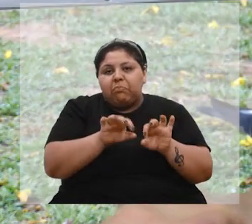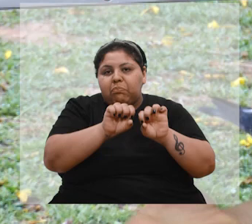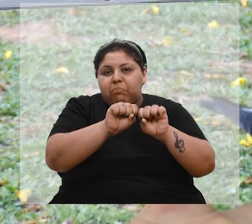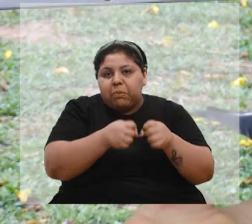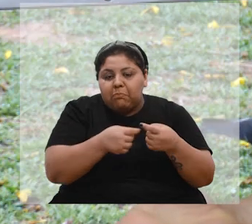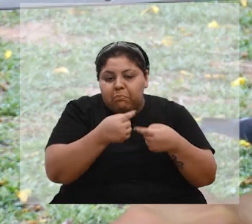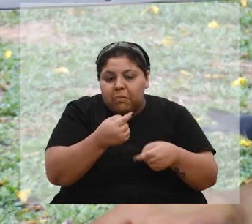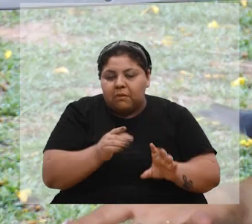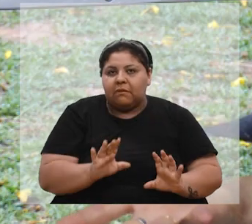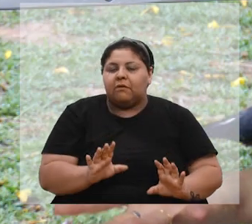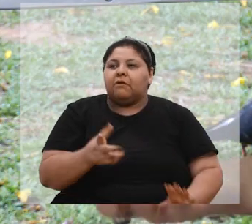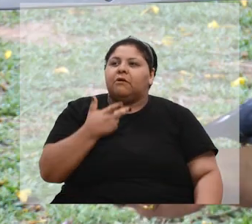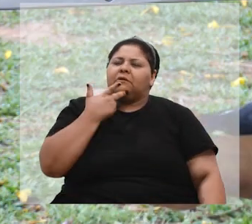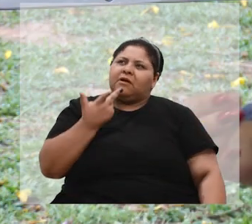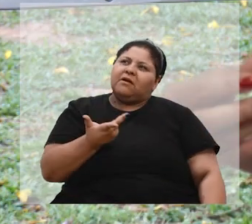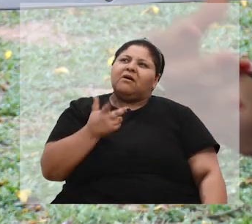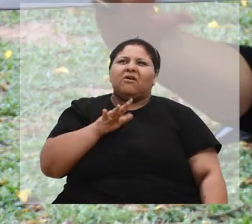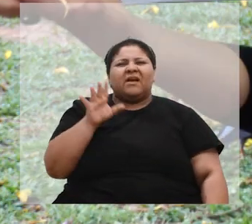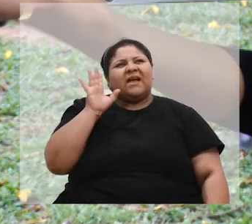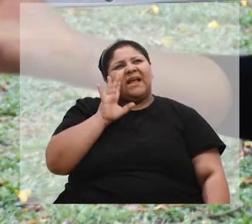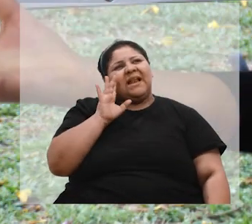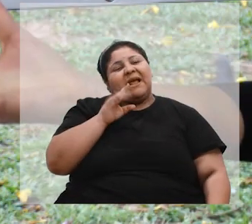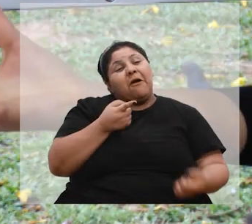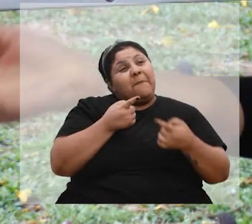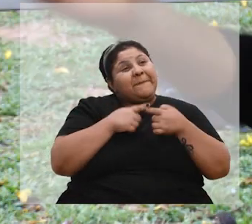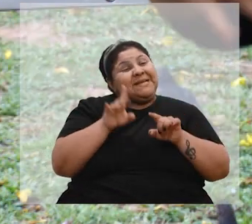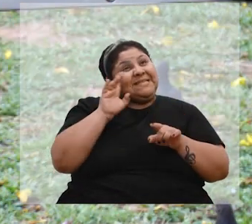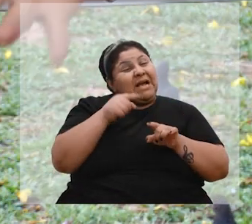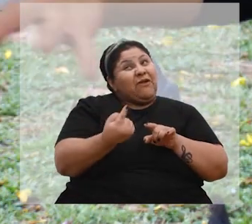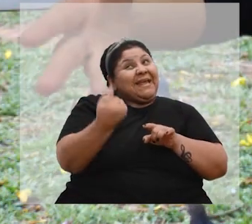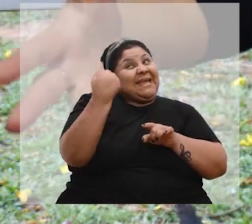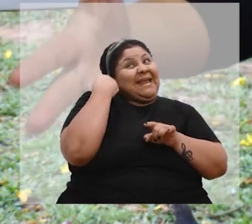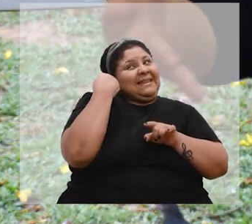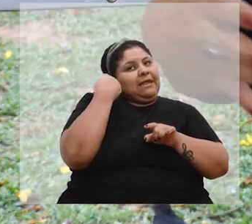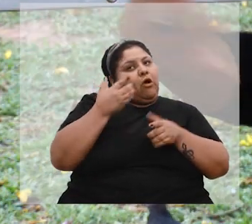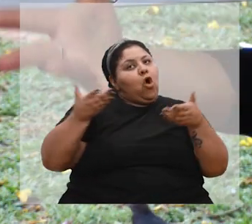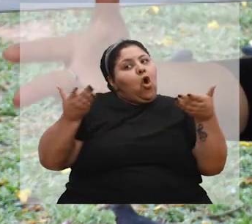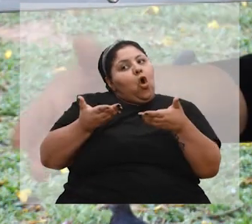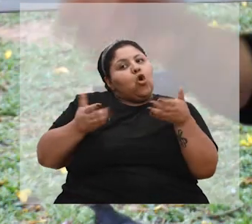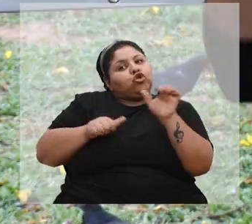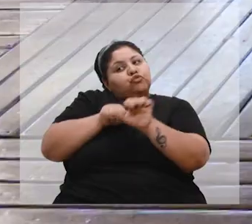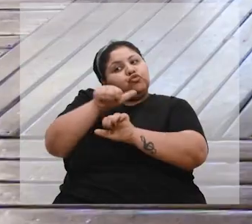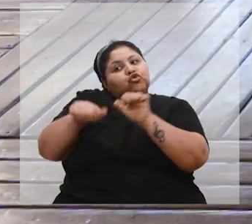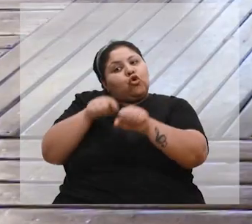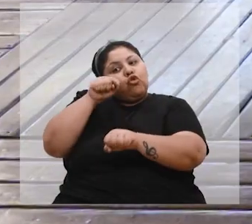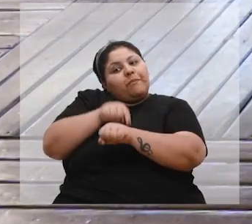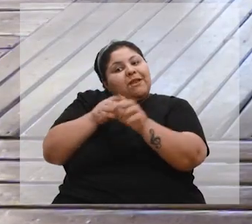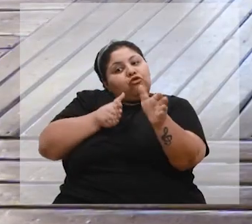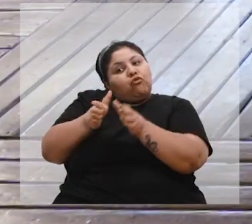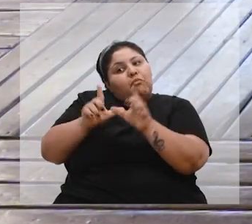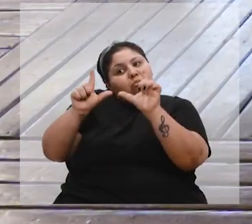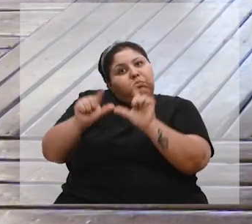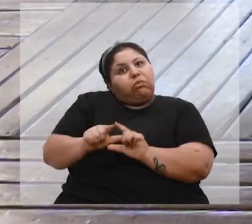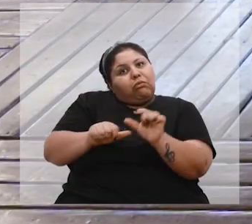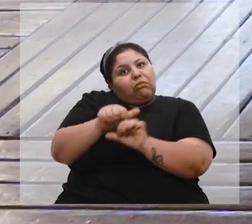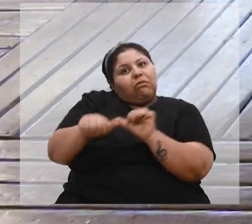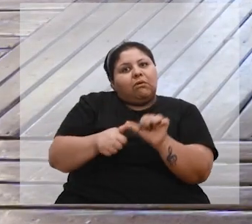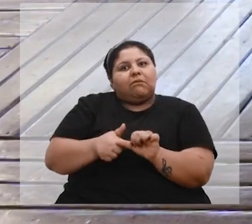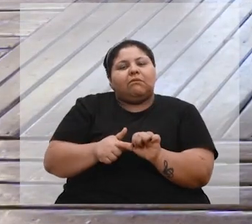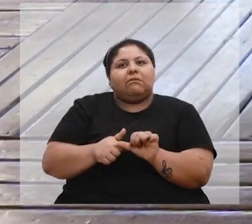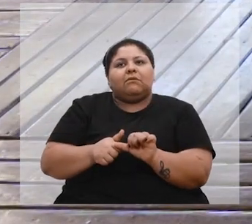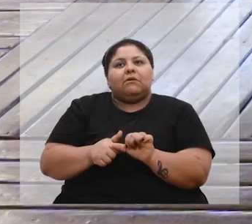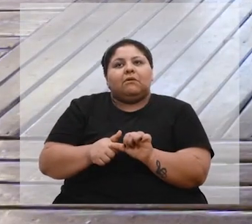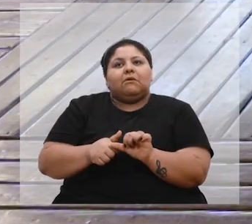isso cai. Você fala, foi legal, mas foi legal para aquele tempo. Hoje em dia, num tempo curto, muita coisa